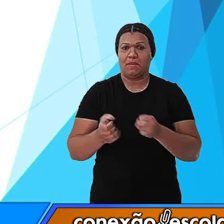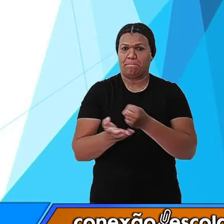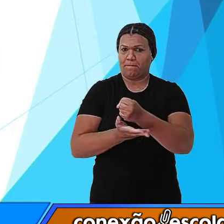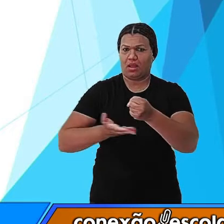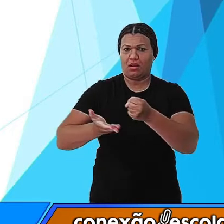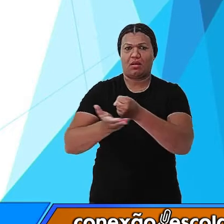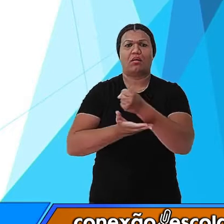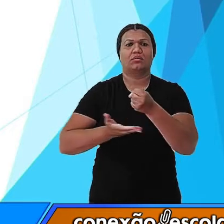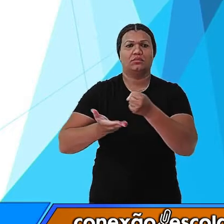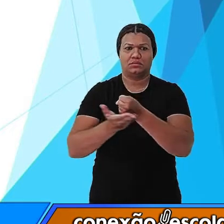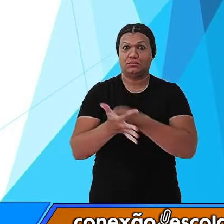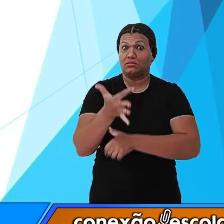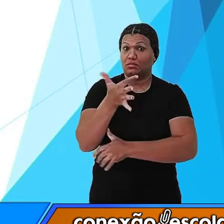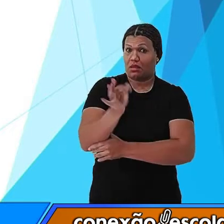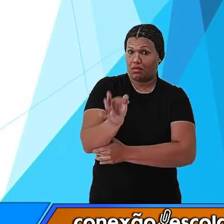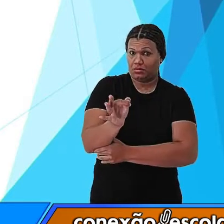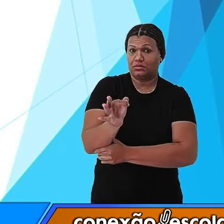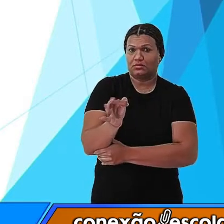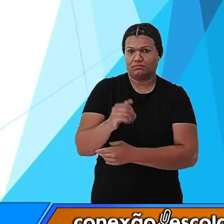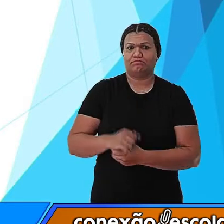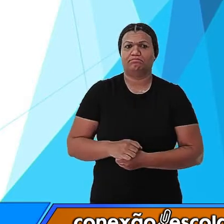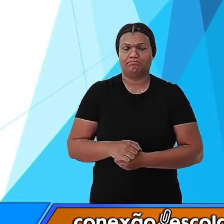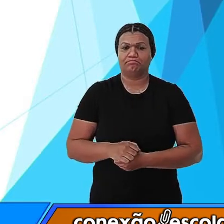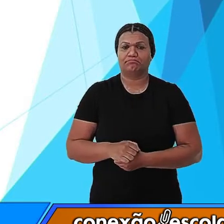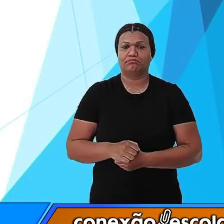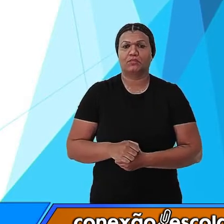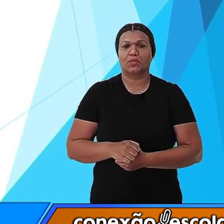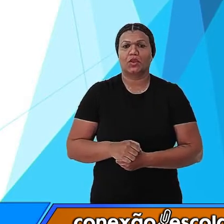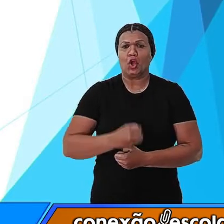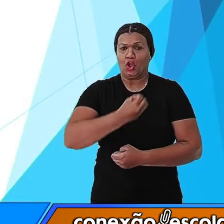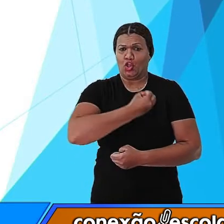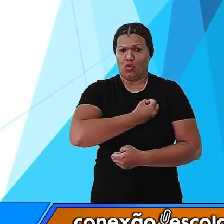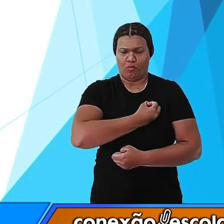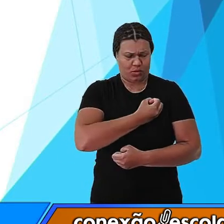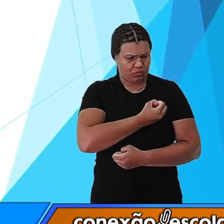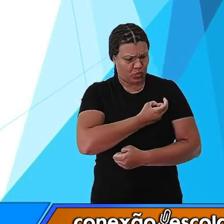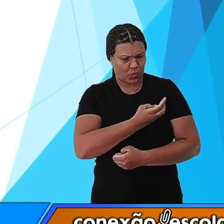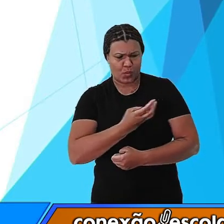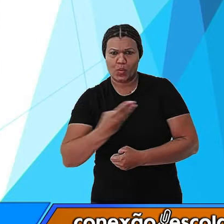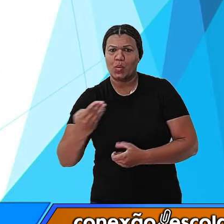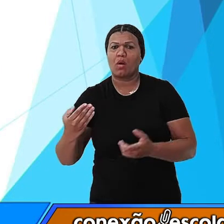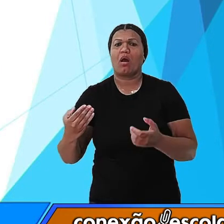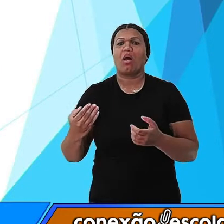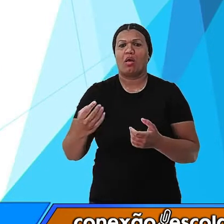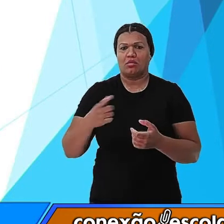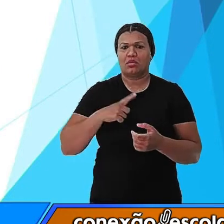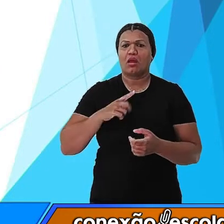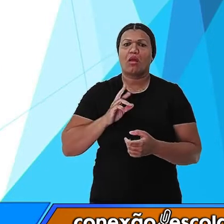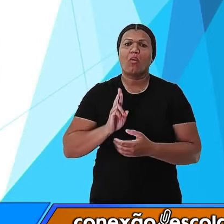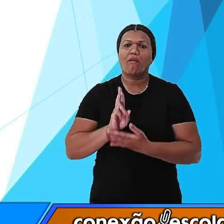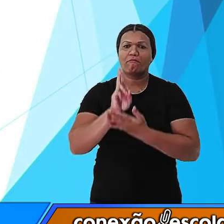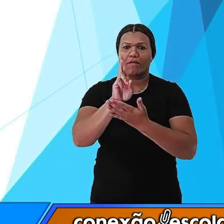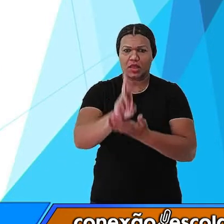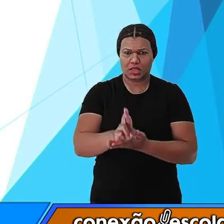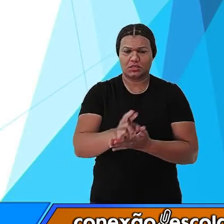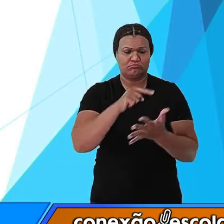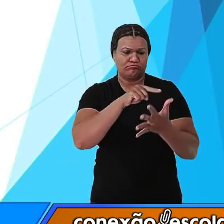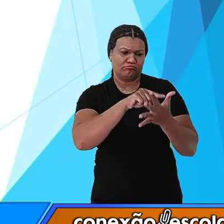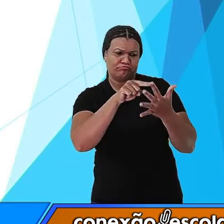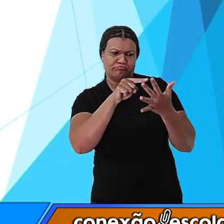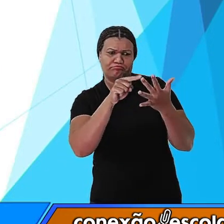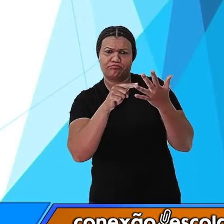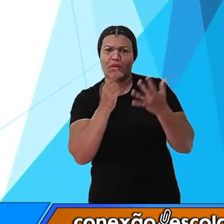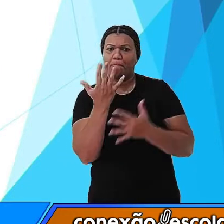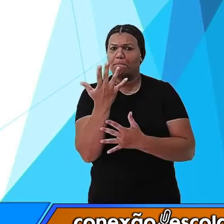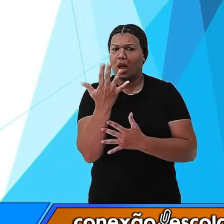base 10, ou seja, os algarismos, né, fazendo uma referência aos dedos das mãos,